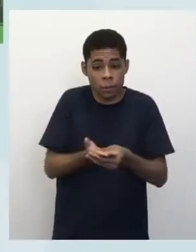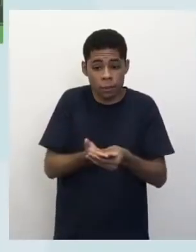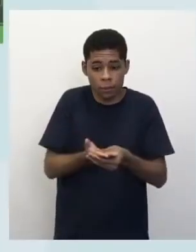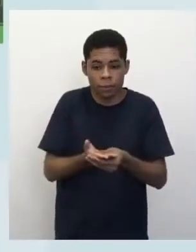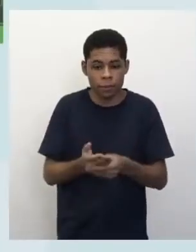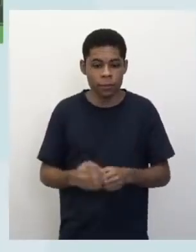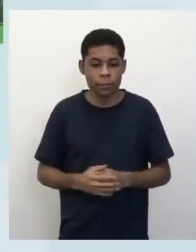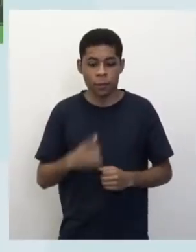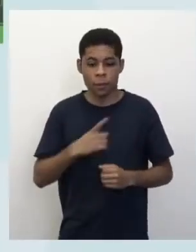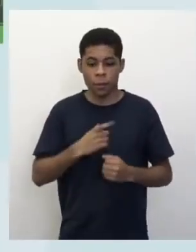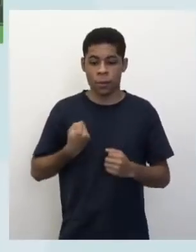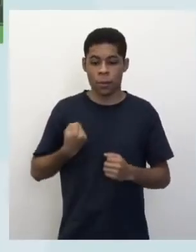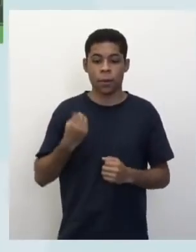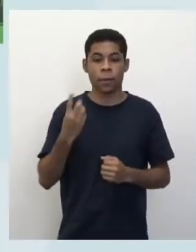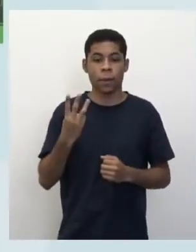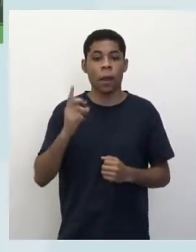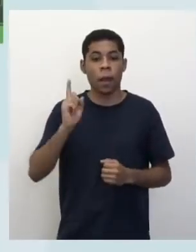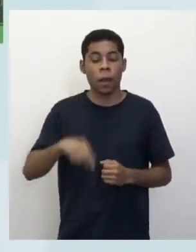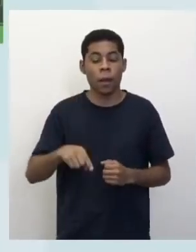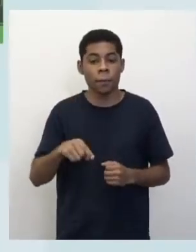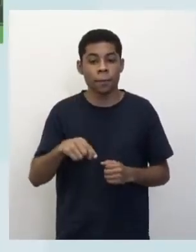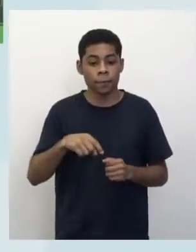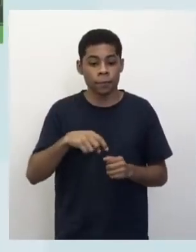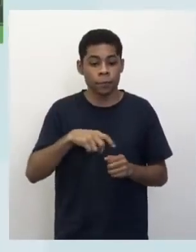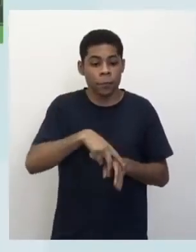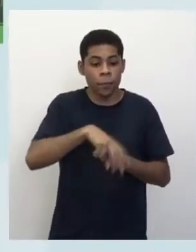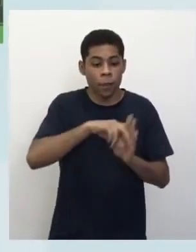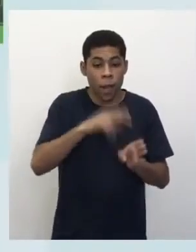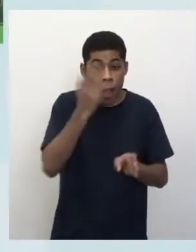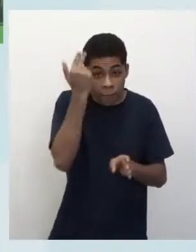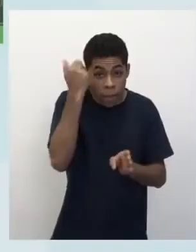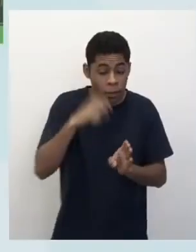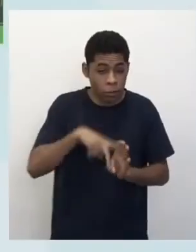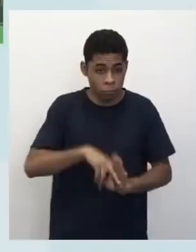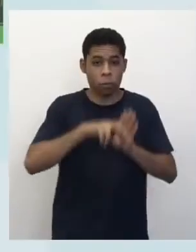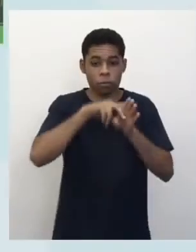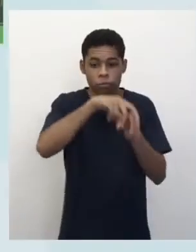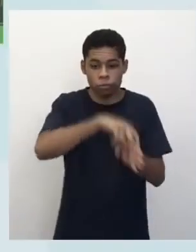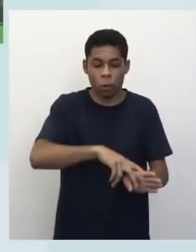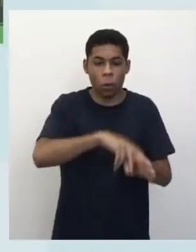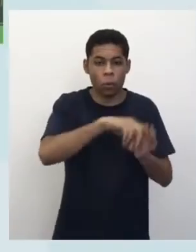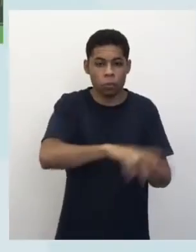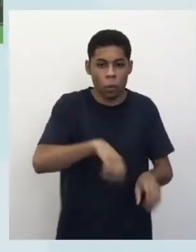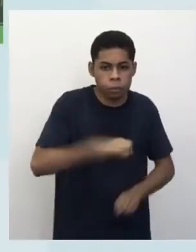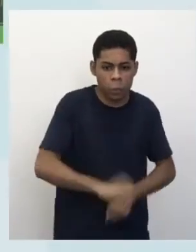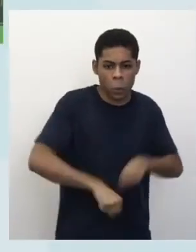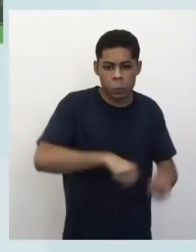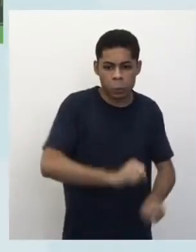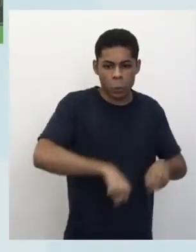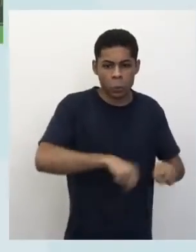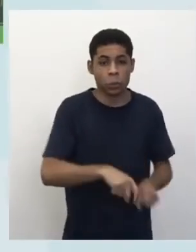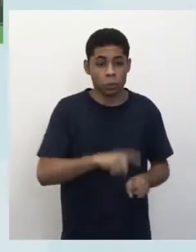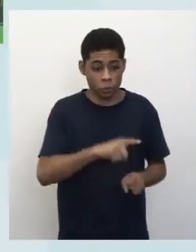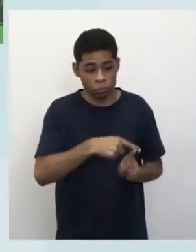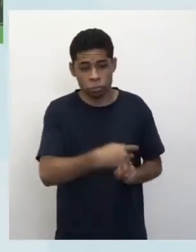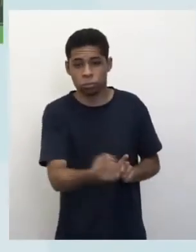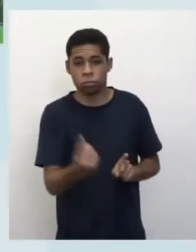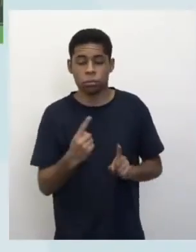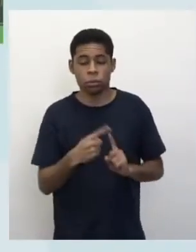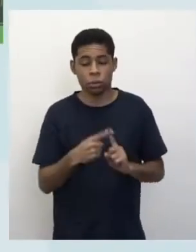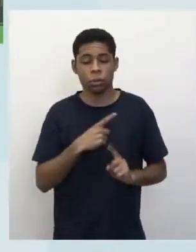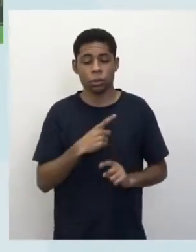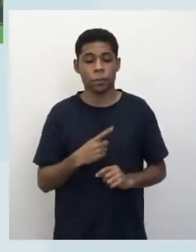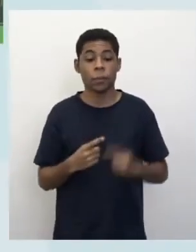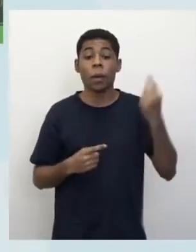circuito, que é o número 3, que é de hipismo, né? Uma competição aí. Então, o que a gente tem? No primeiro, a gente tem um